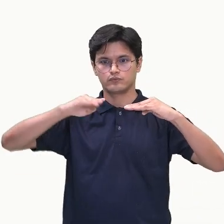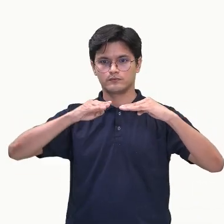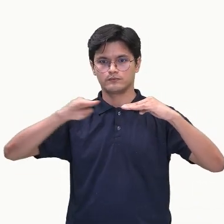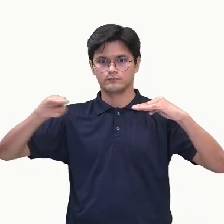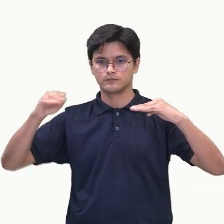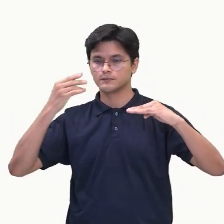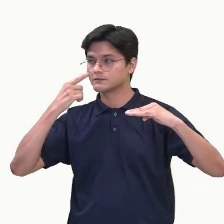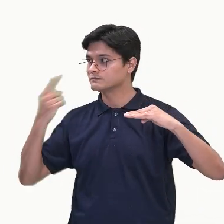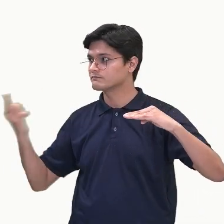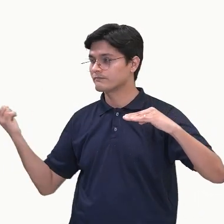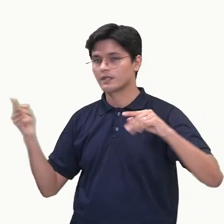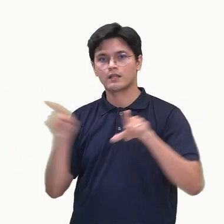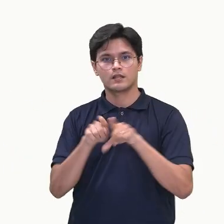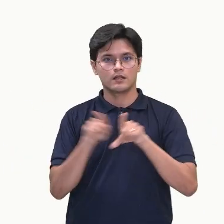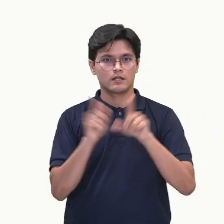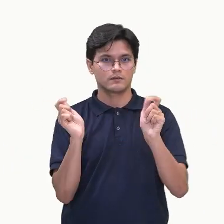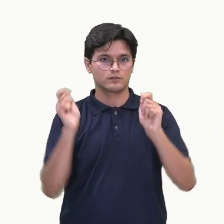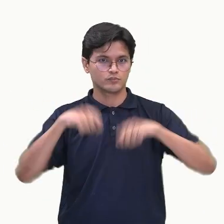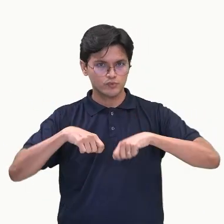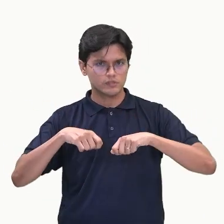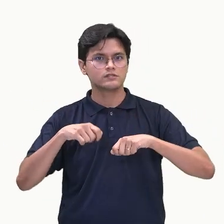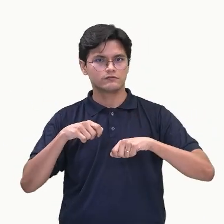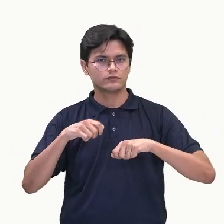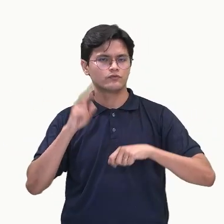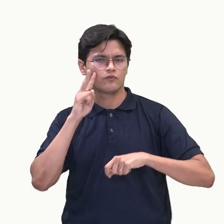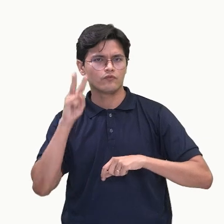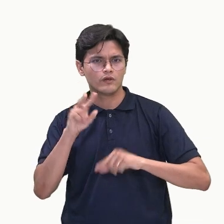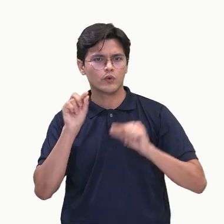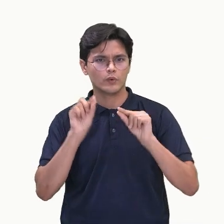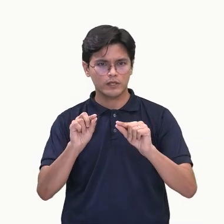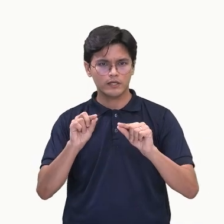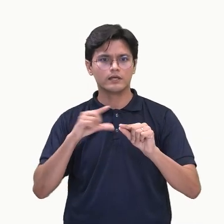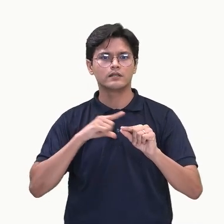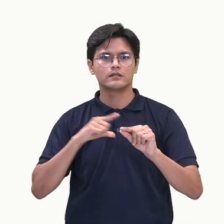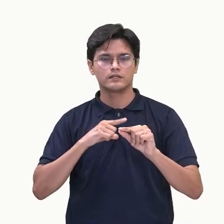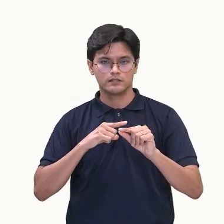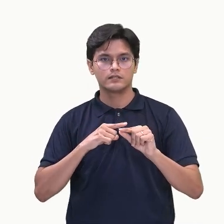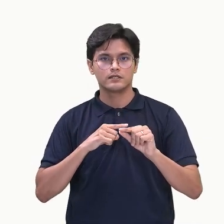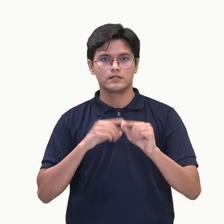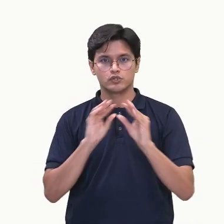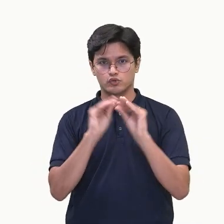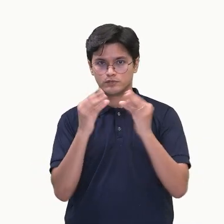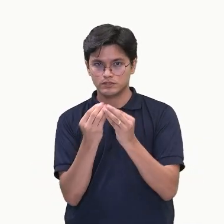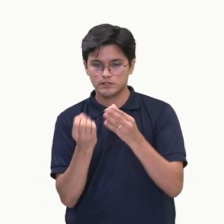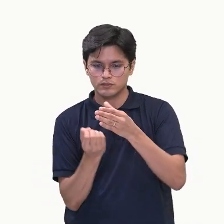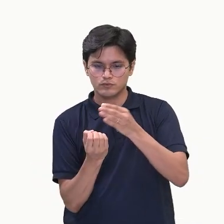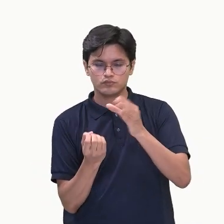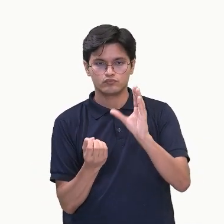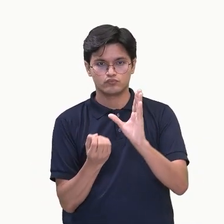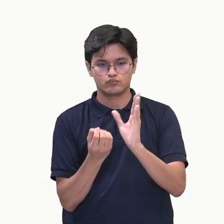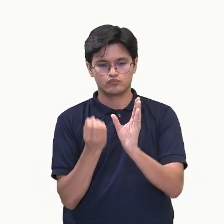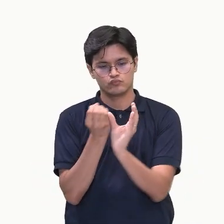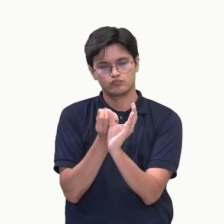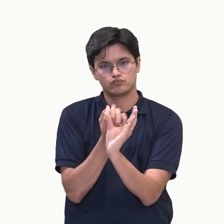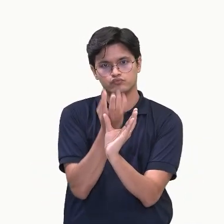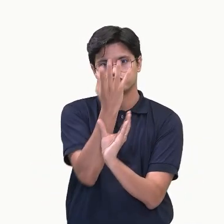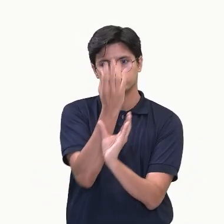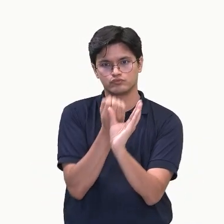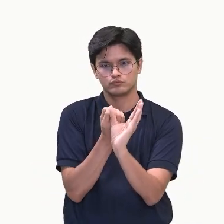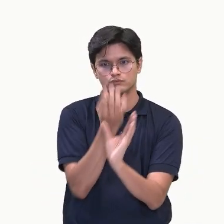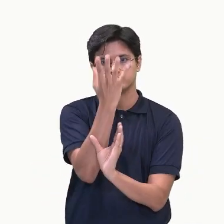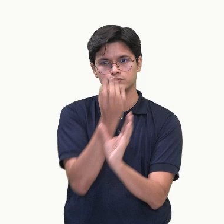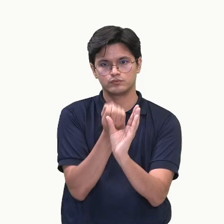a gente consegue visualizar as setas onde ela está liberando essa substância, ó. Está sendo liberada para